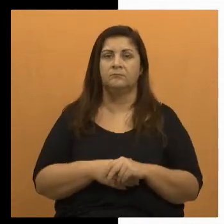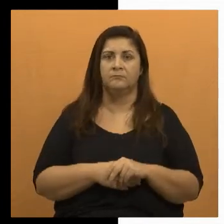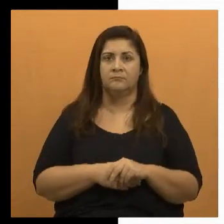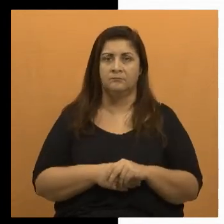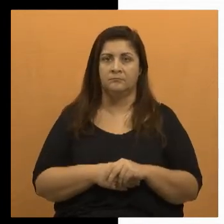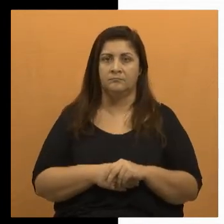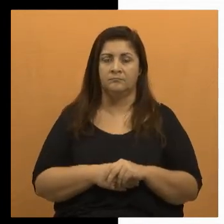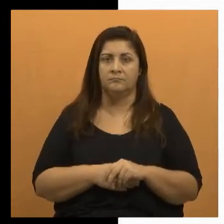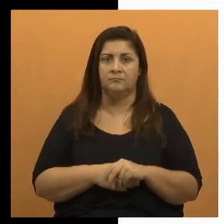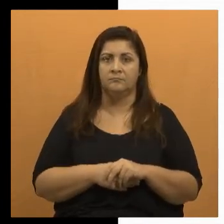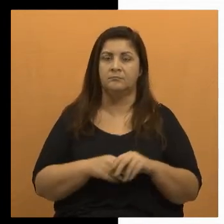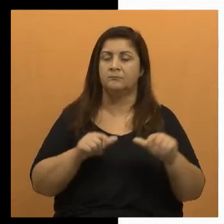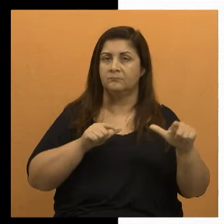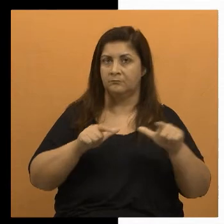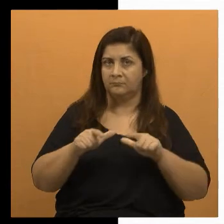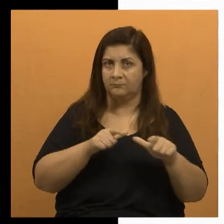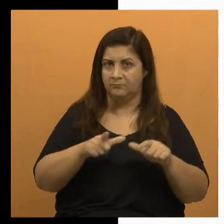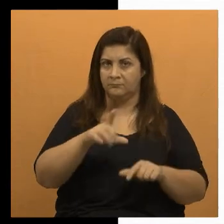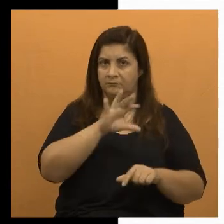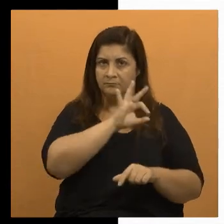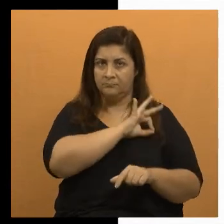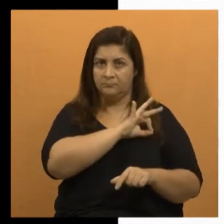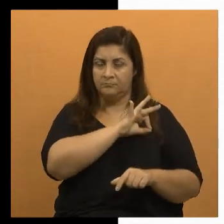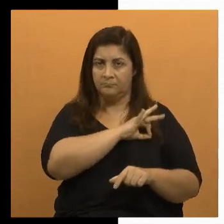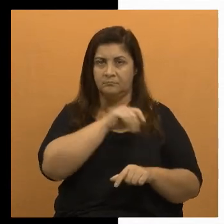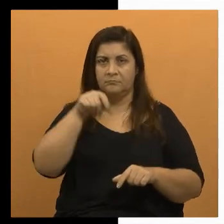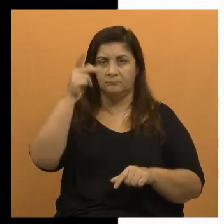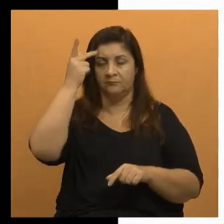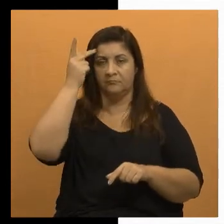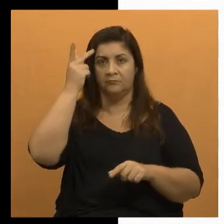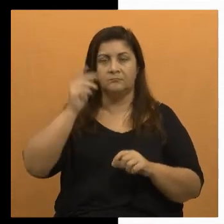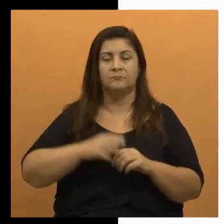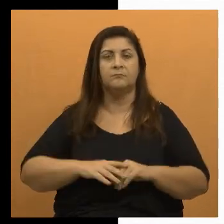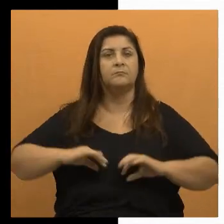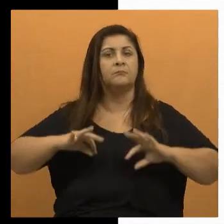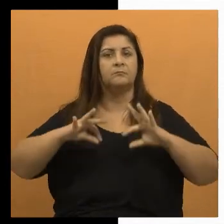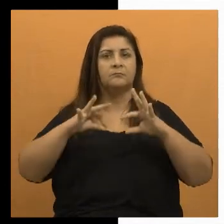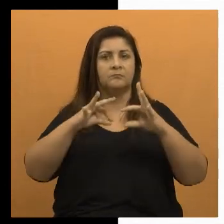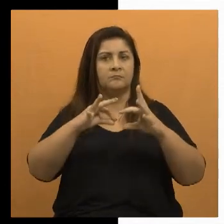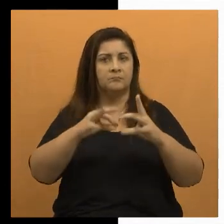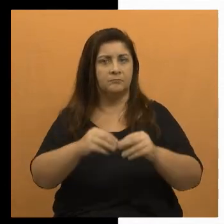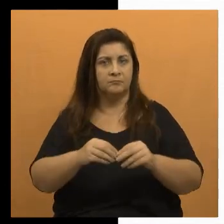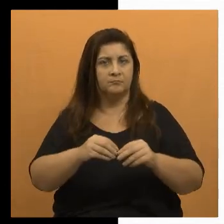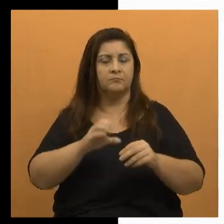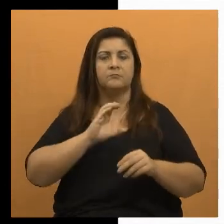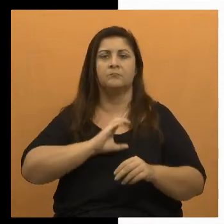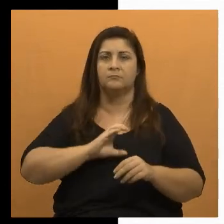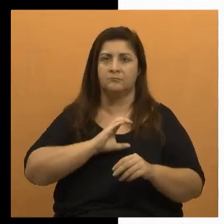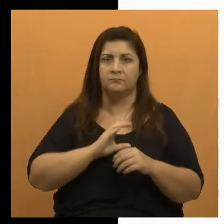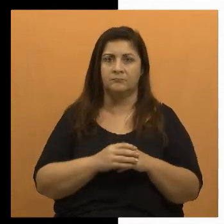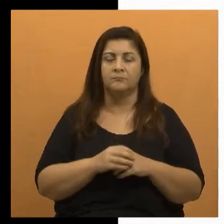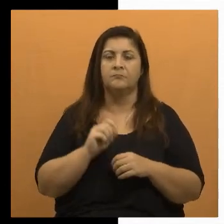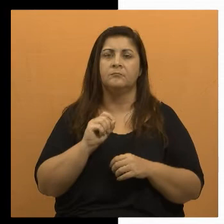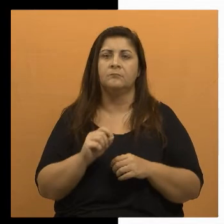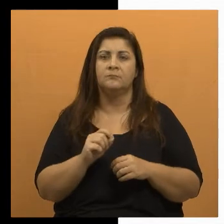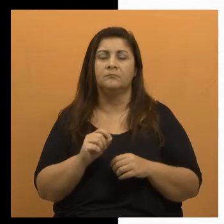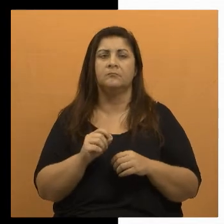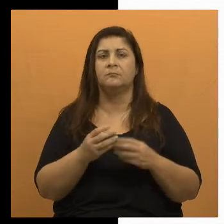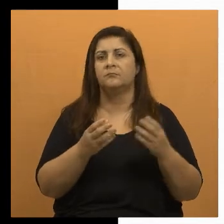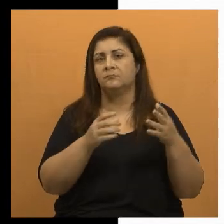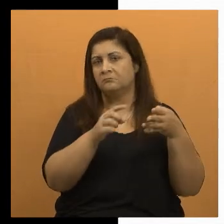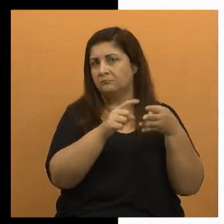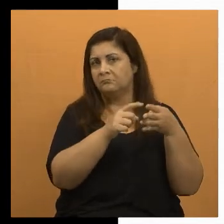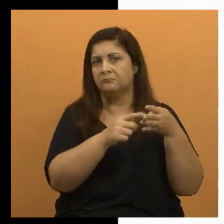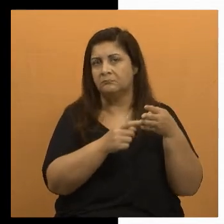um programa da Polícia Militar do Estado de São Paulo para todos os municípios paulistas, que são um conjunto de ações